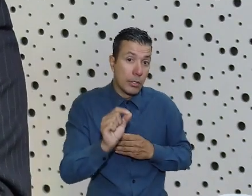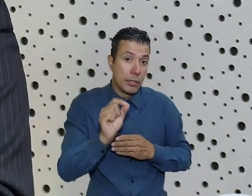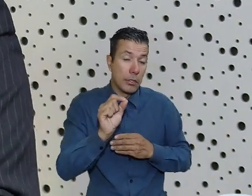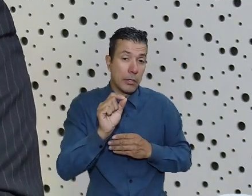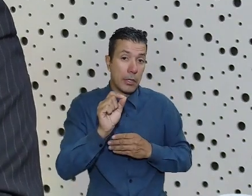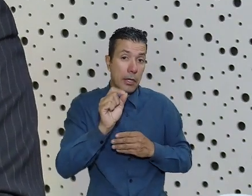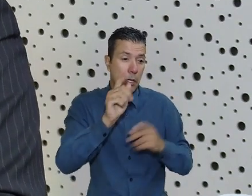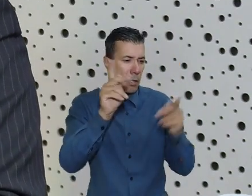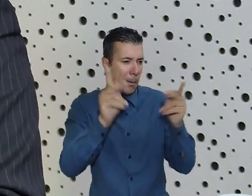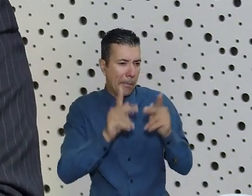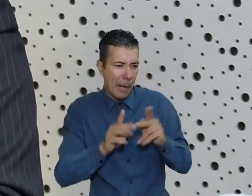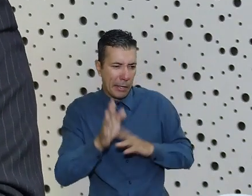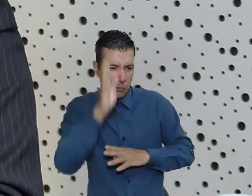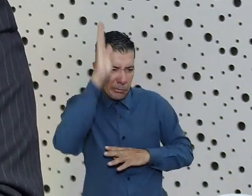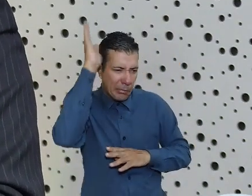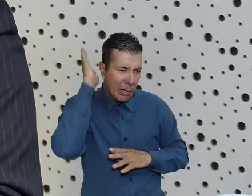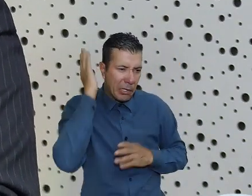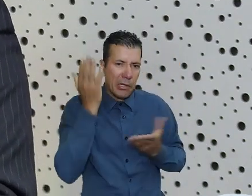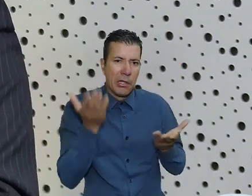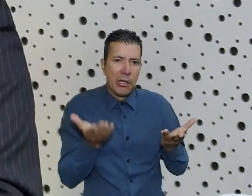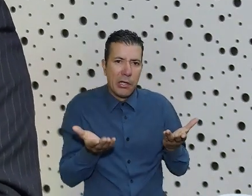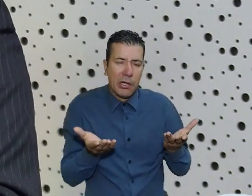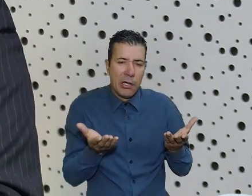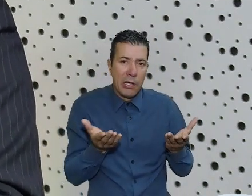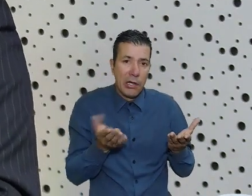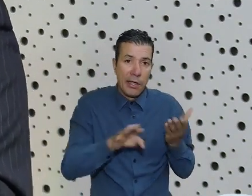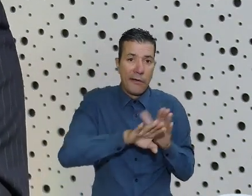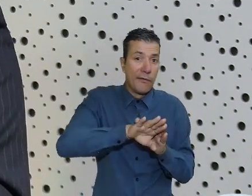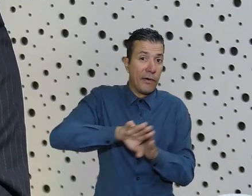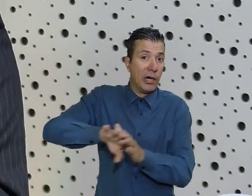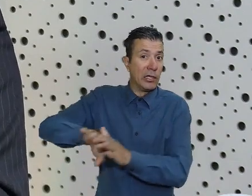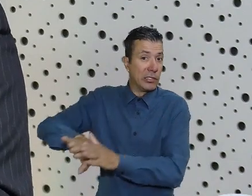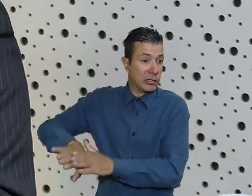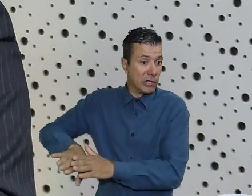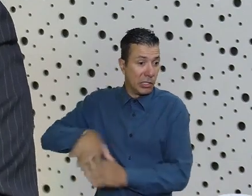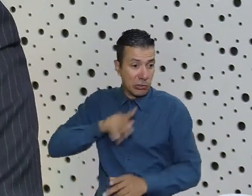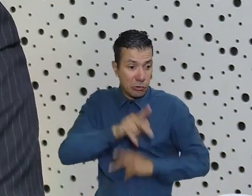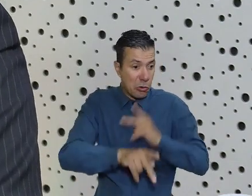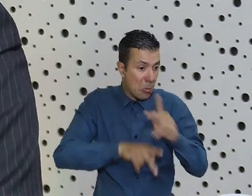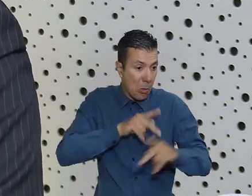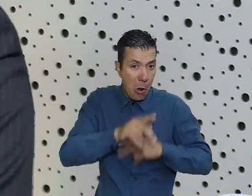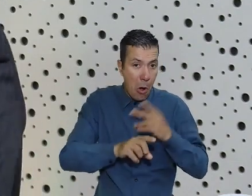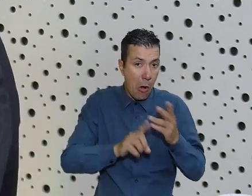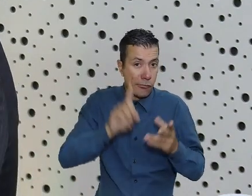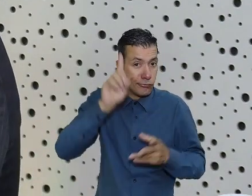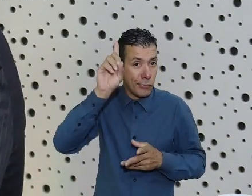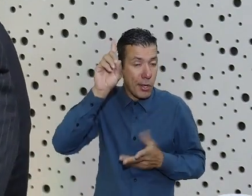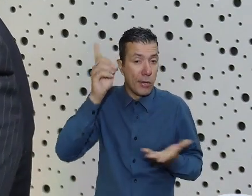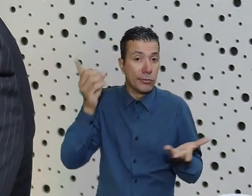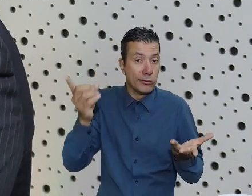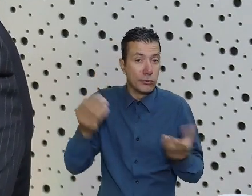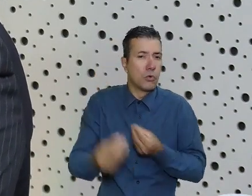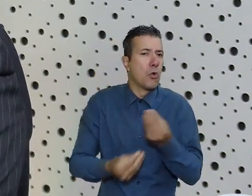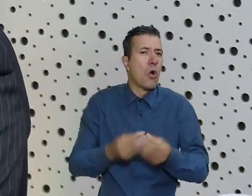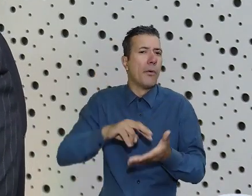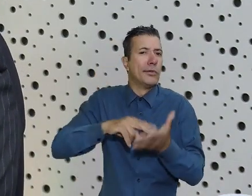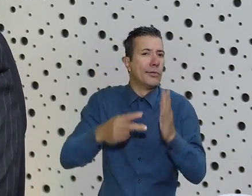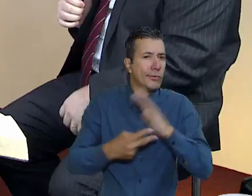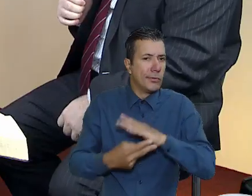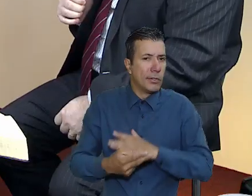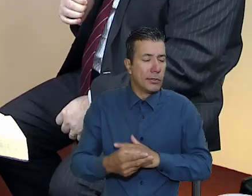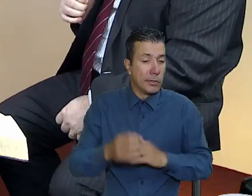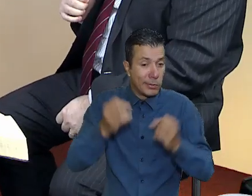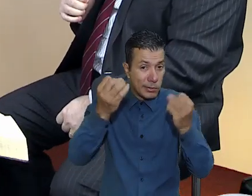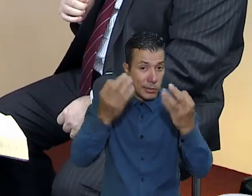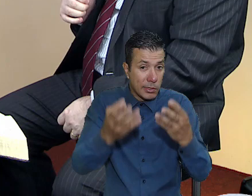Pax Romana, na verdade, é tirada a paz do povo de Deus. Eu me lembrei até das palavras de